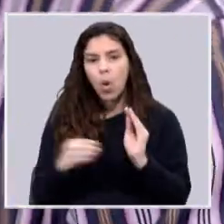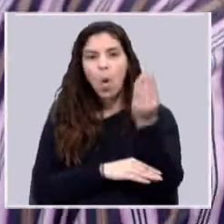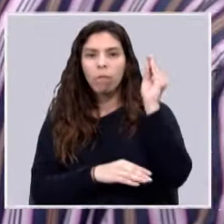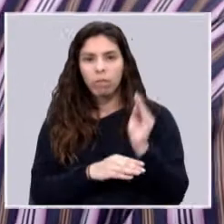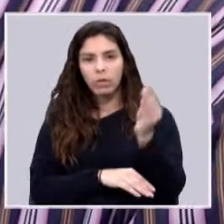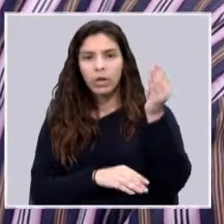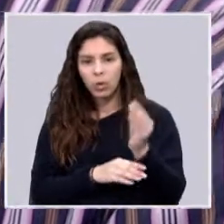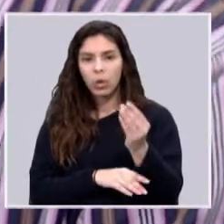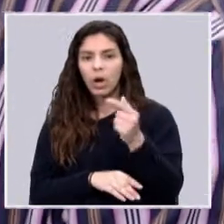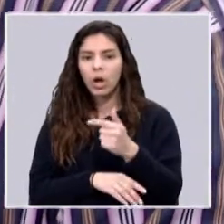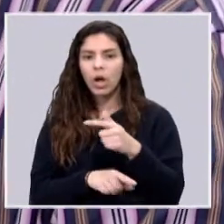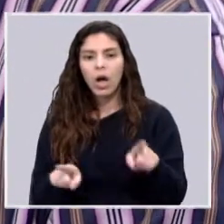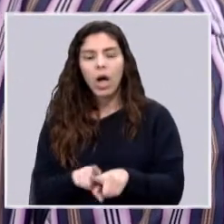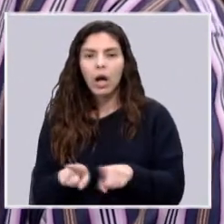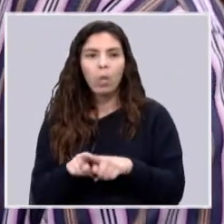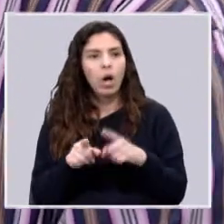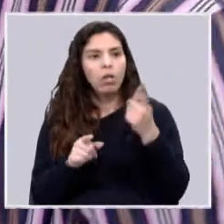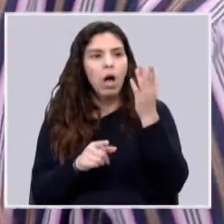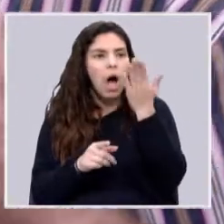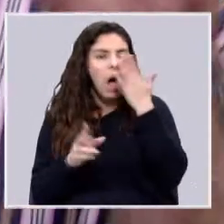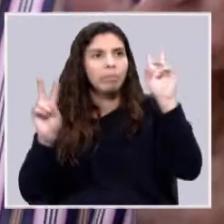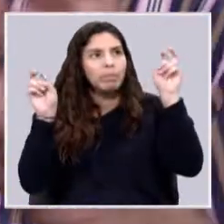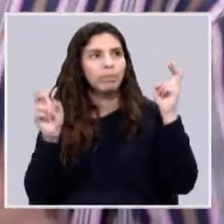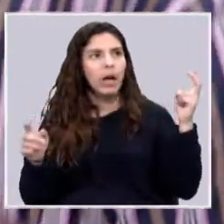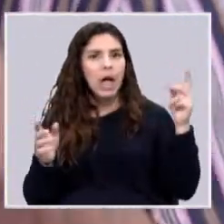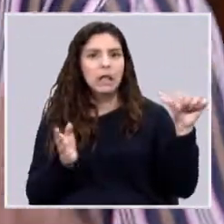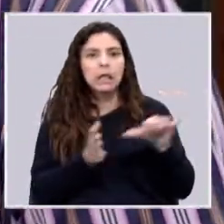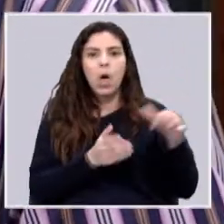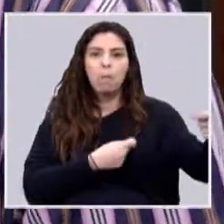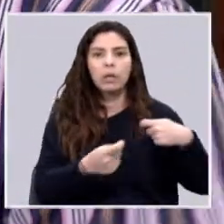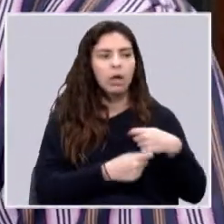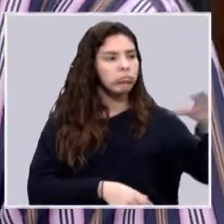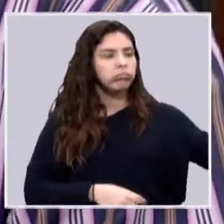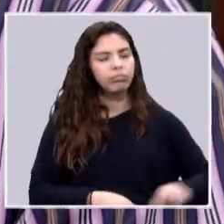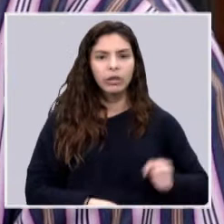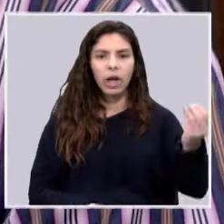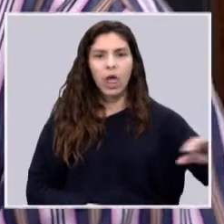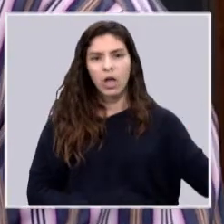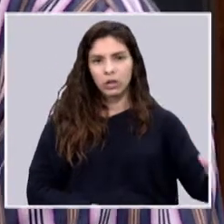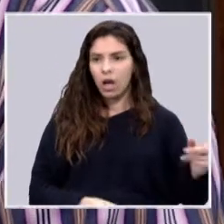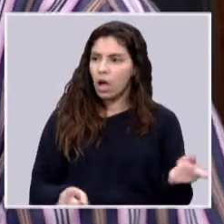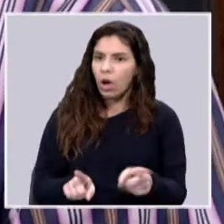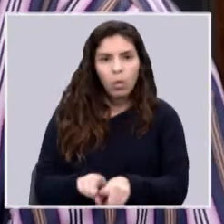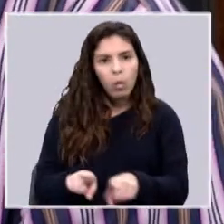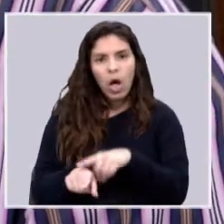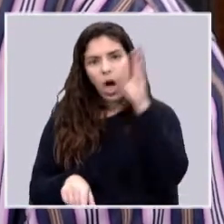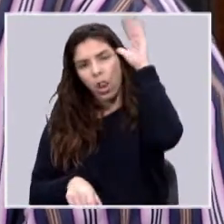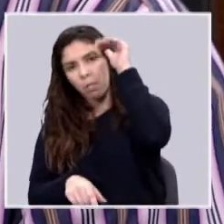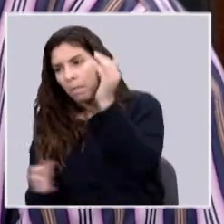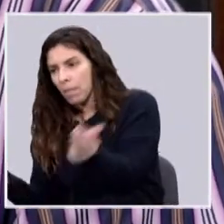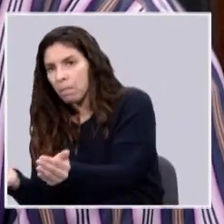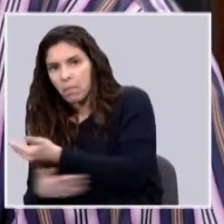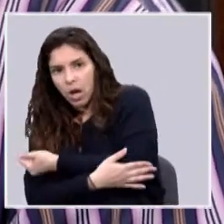muito diferente de ir a um centro comercial e roubar um miúdo. Portanto, isto é uma ideia, enfim, estapafúrdia, mas estamos a falar de animais que têm